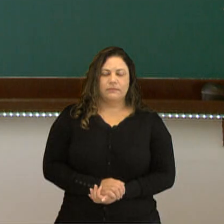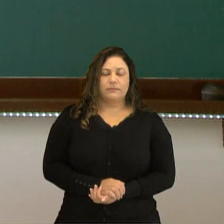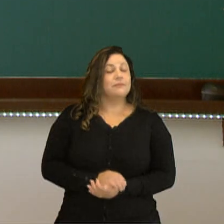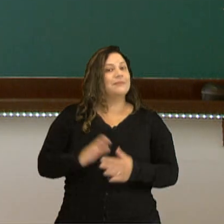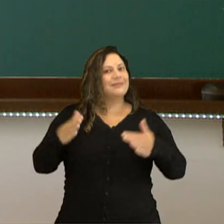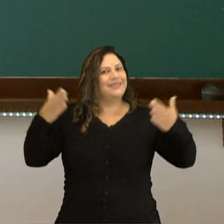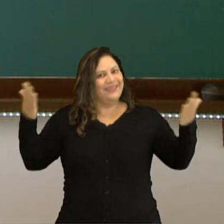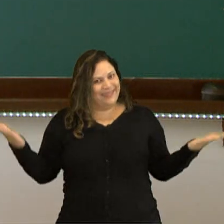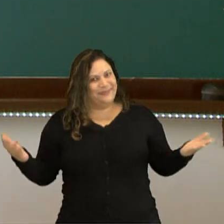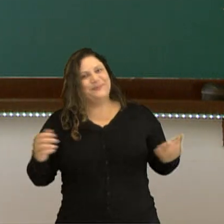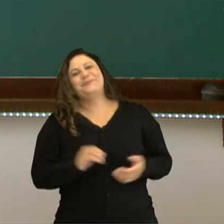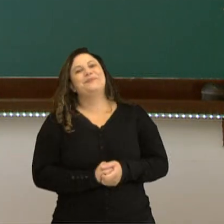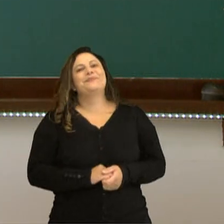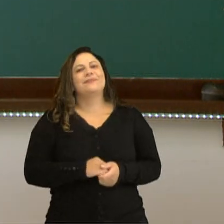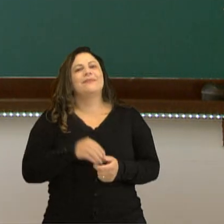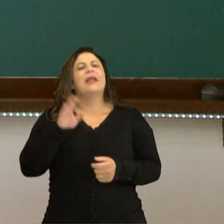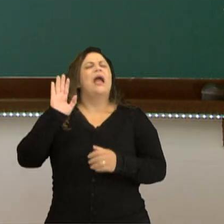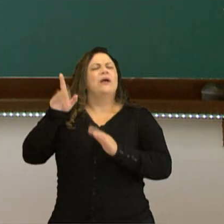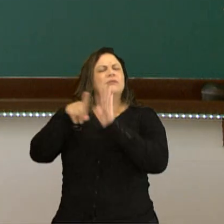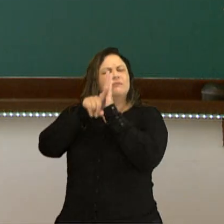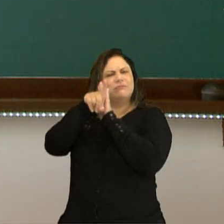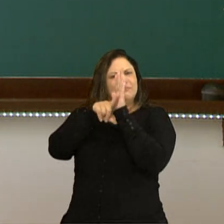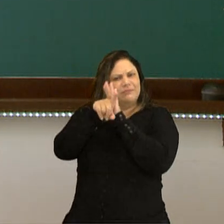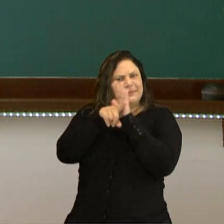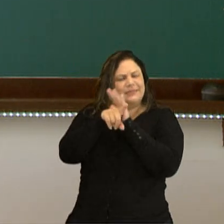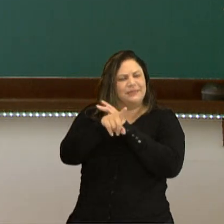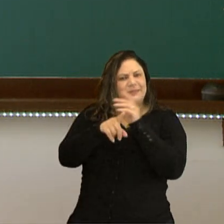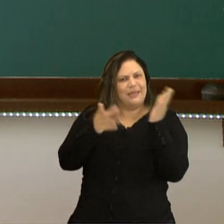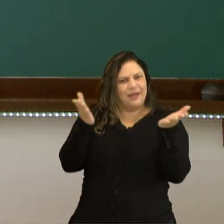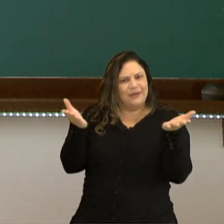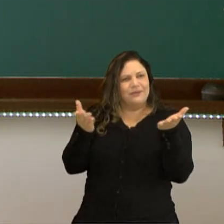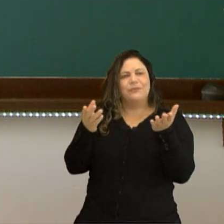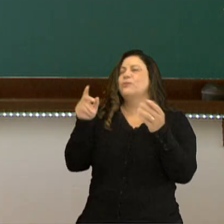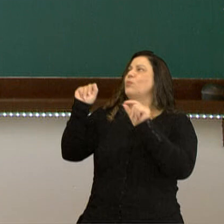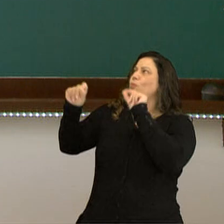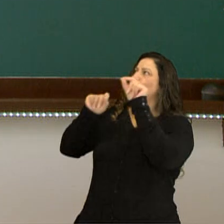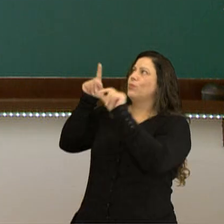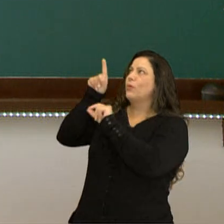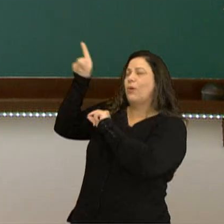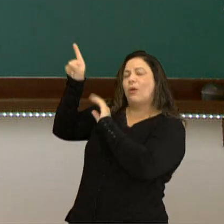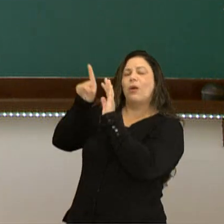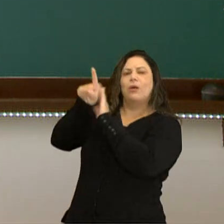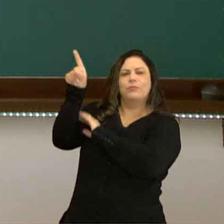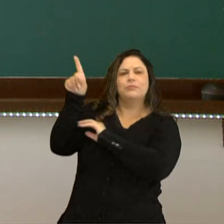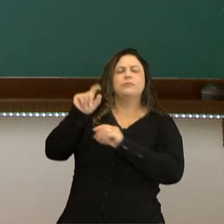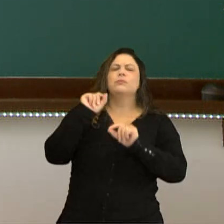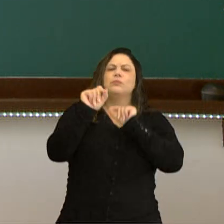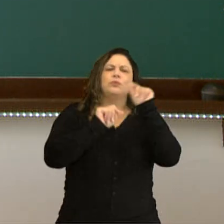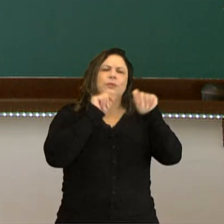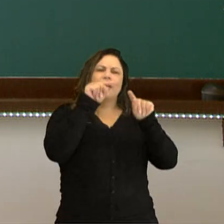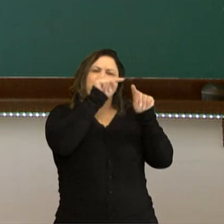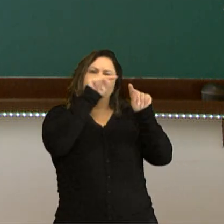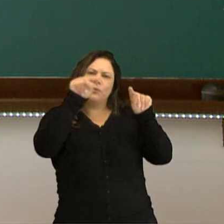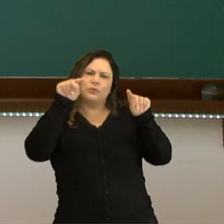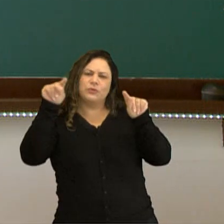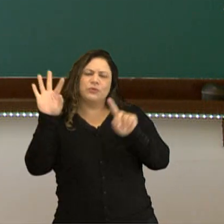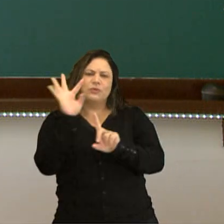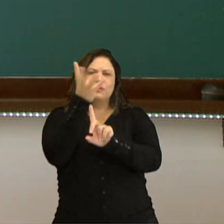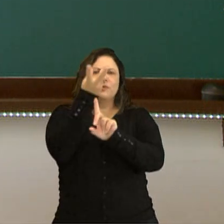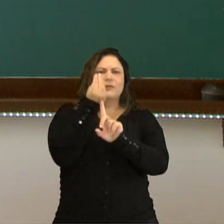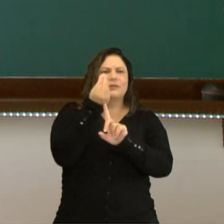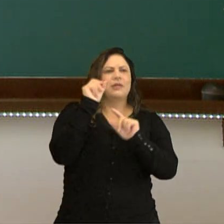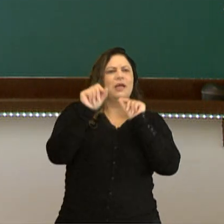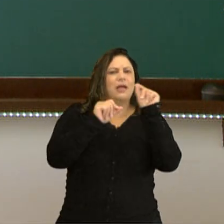E aí, galera, pesquisaram lá? Então, olha só, o que é o pontilhismo na arte?